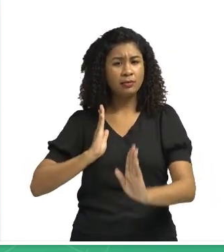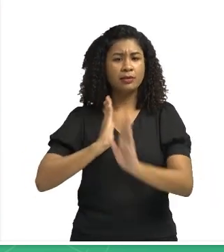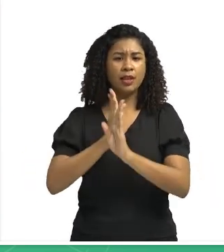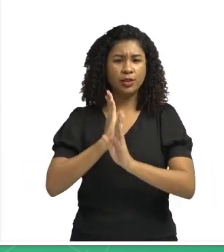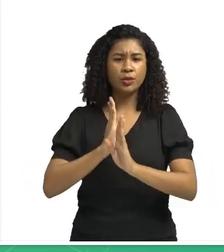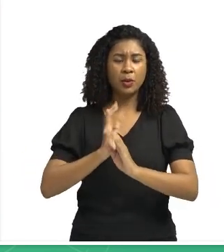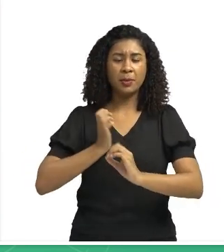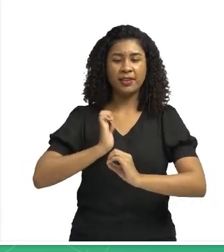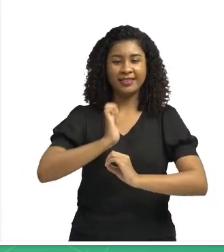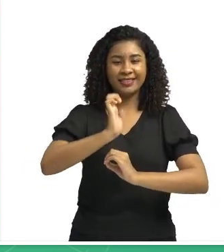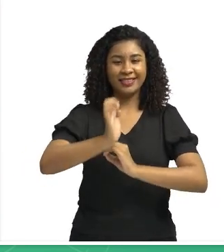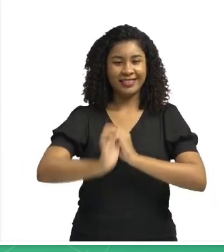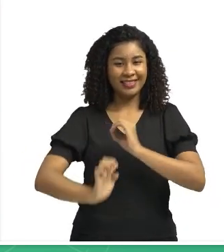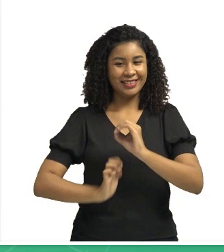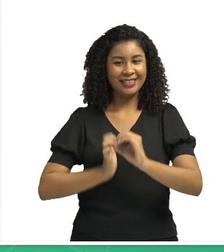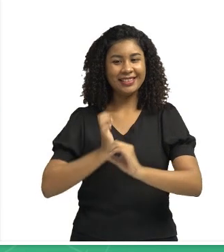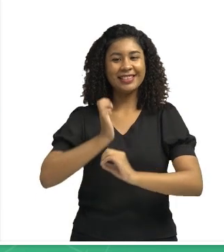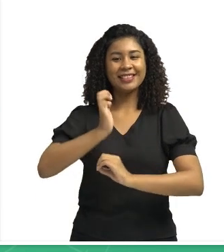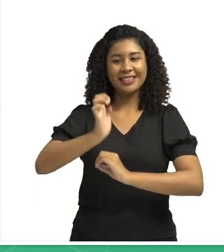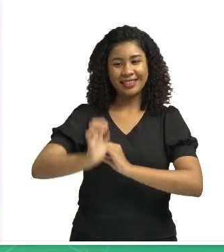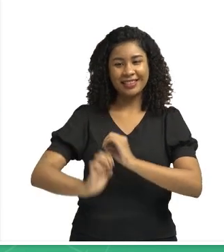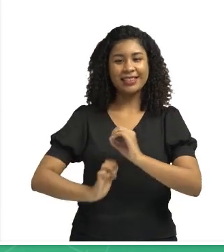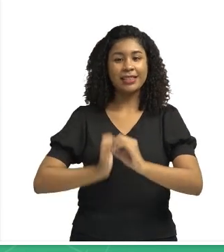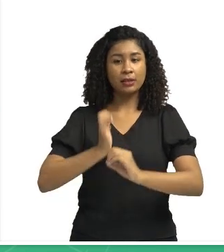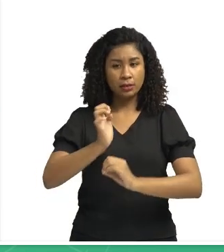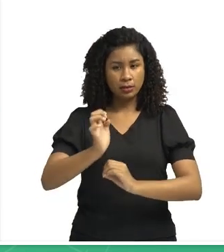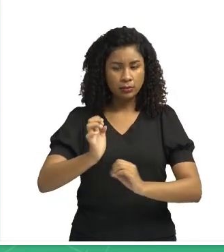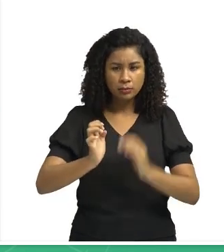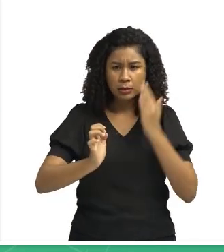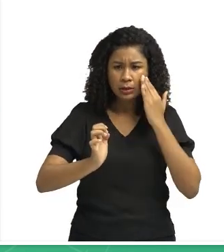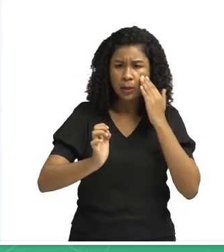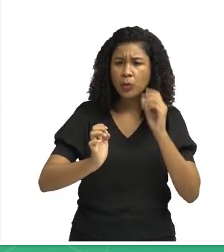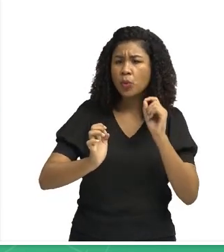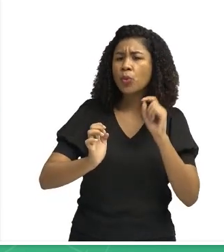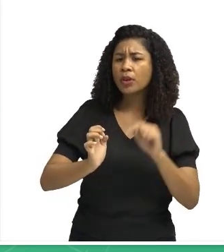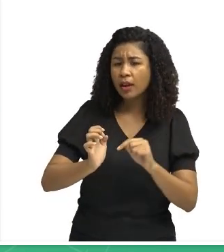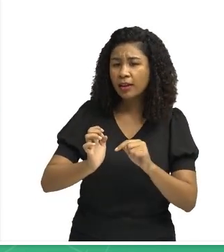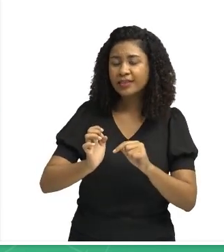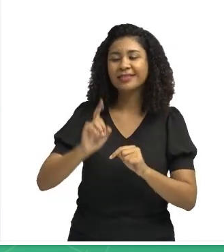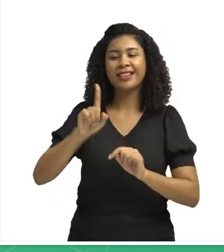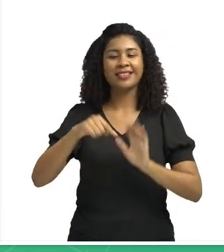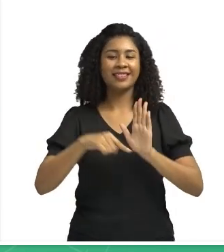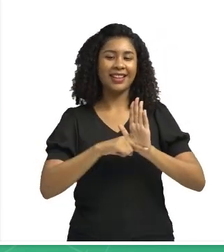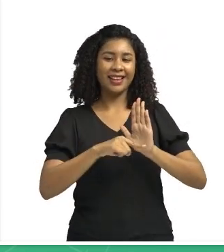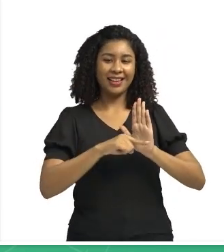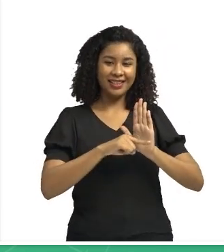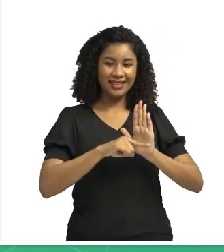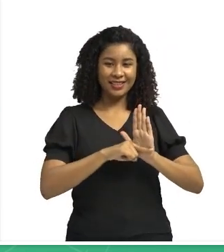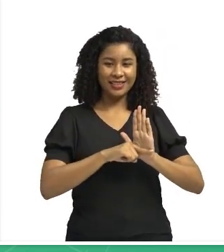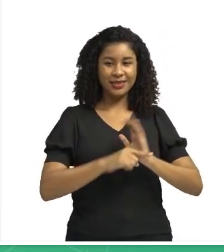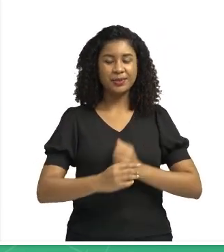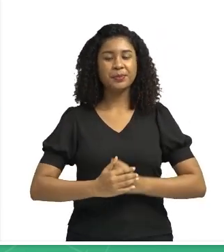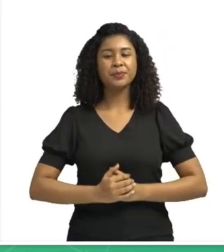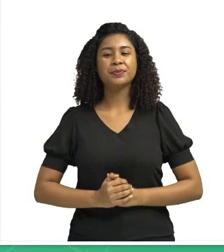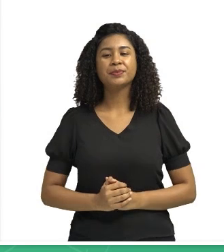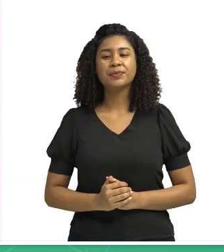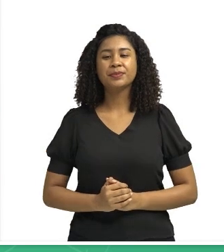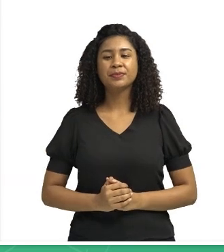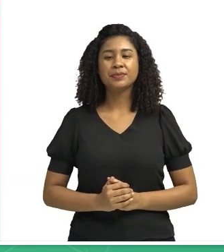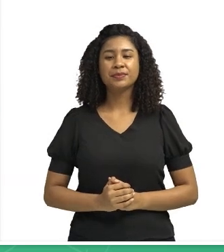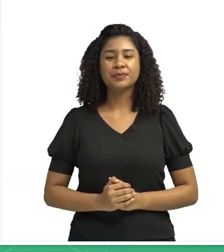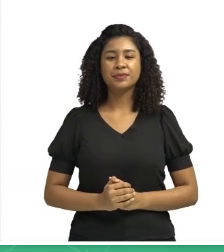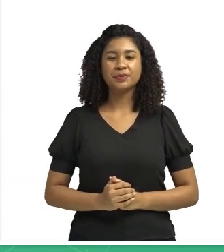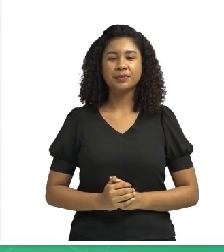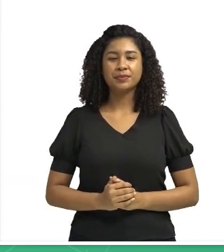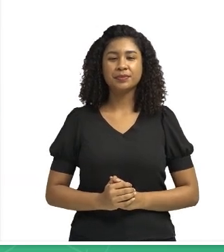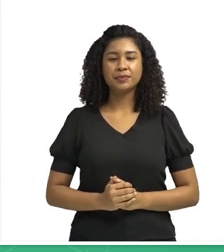existência dos elétrons, né? E os elétrons são partículas de carga negativa. Vamos